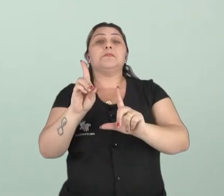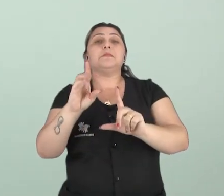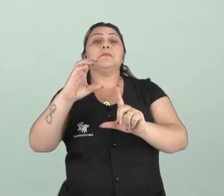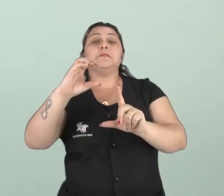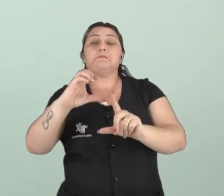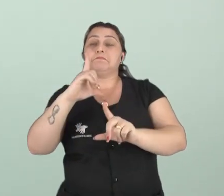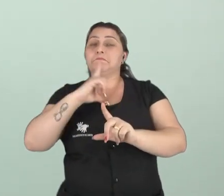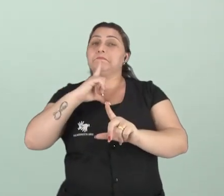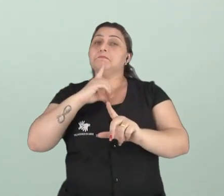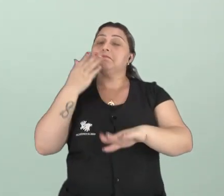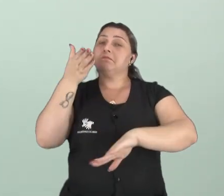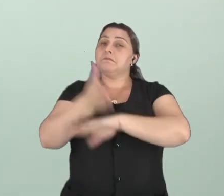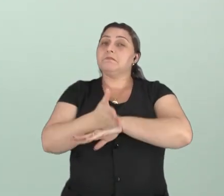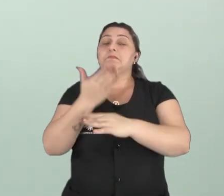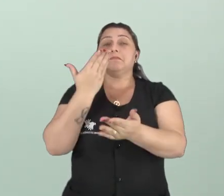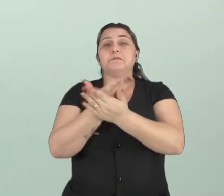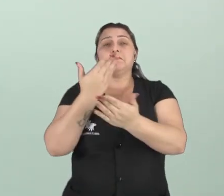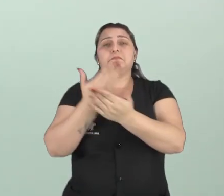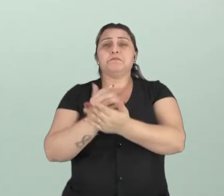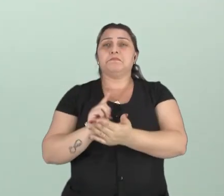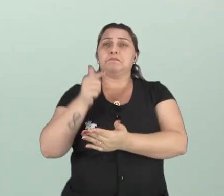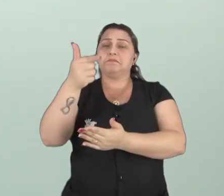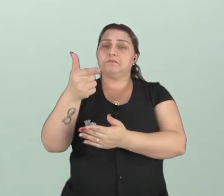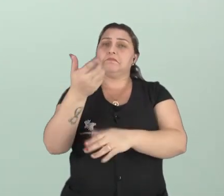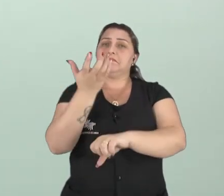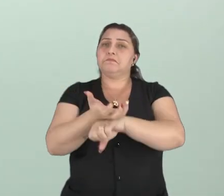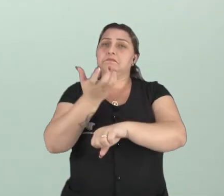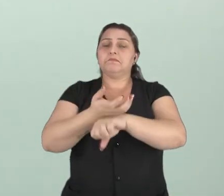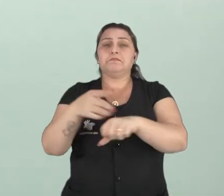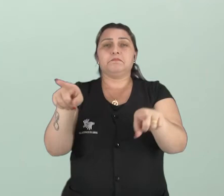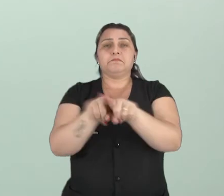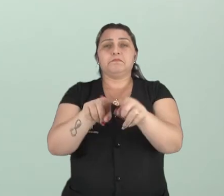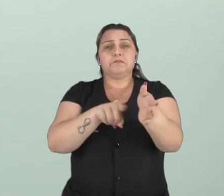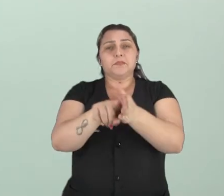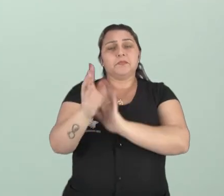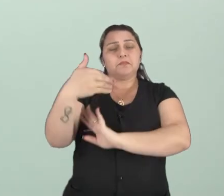plataforma, lá vocês terão acesso a essa aula e as outras.